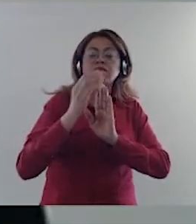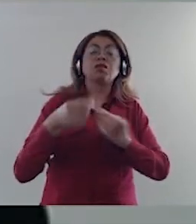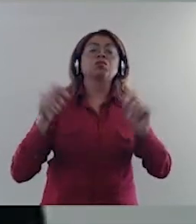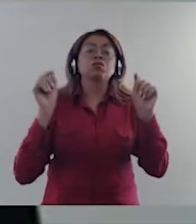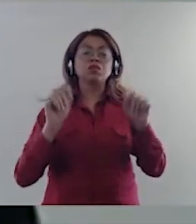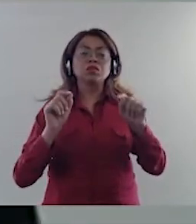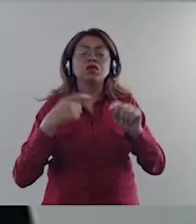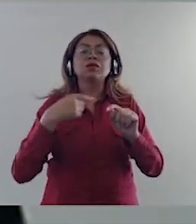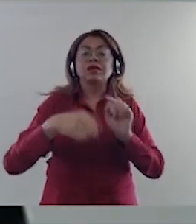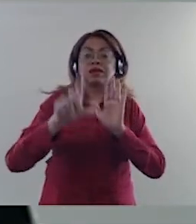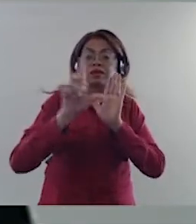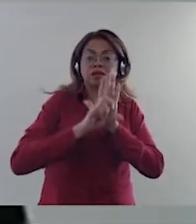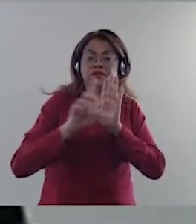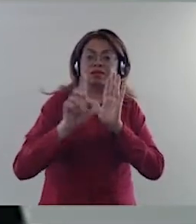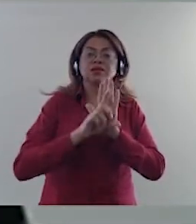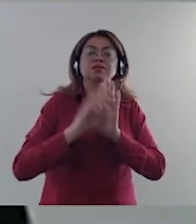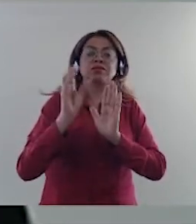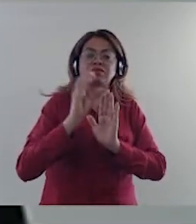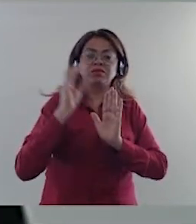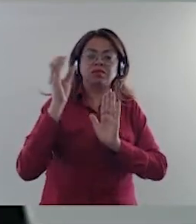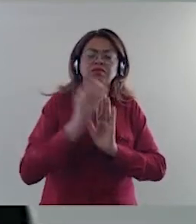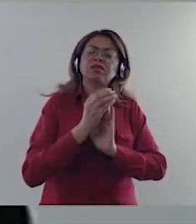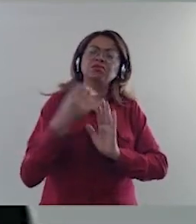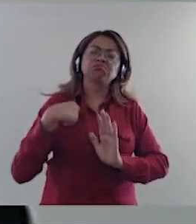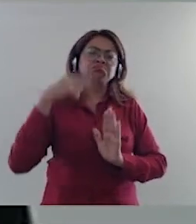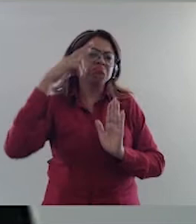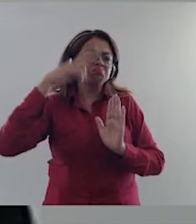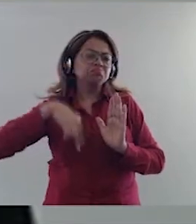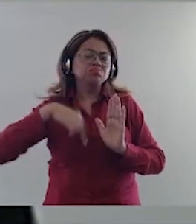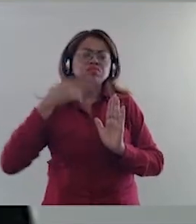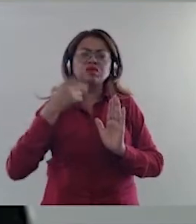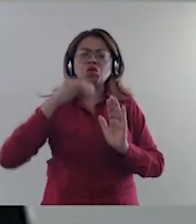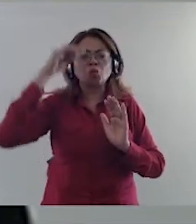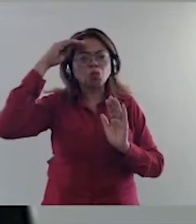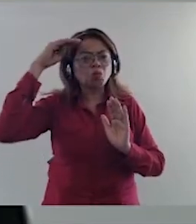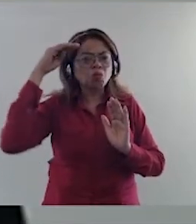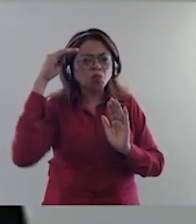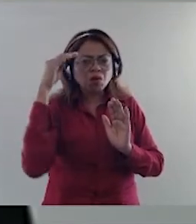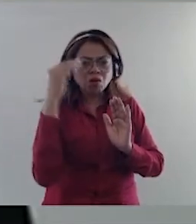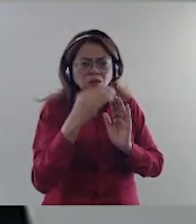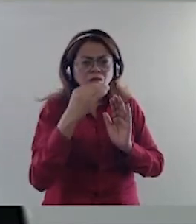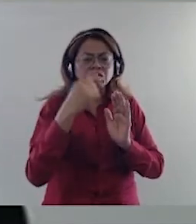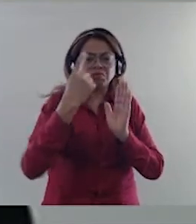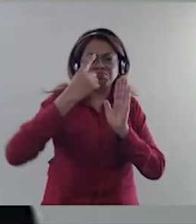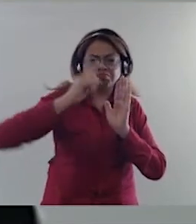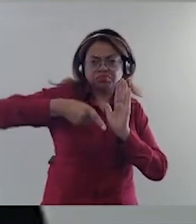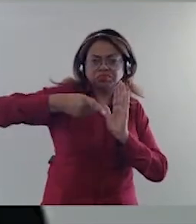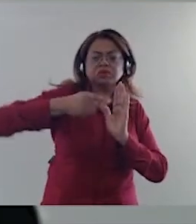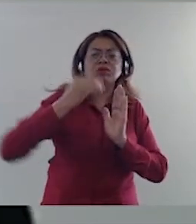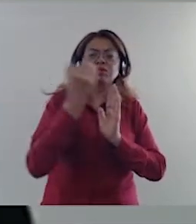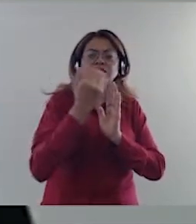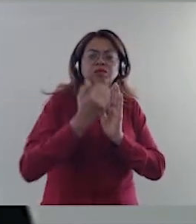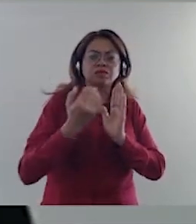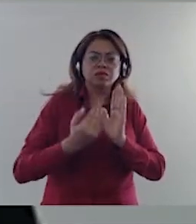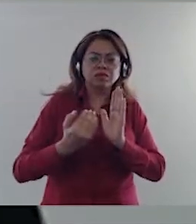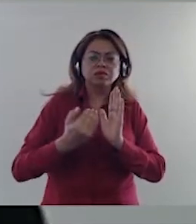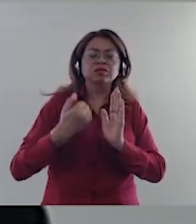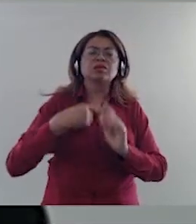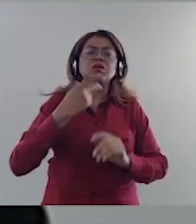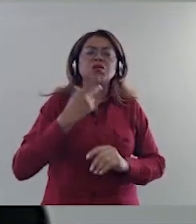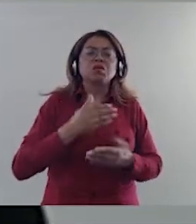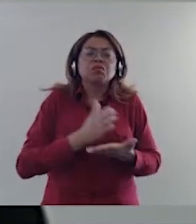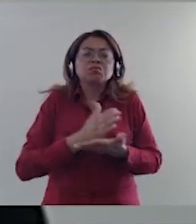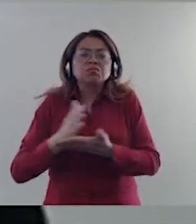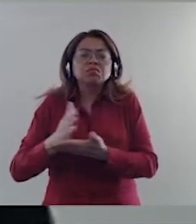e a legislação civil sempre foram vistos como uma ordem permanente das relações privadas.